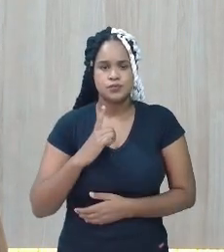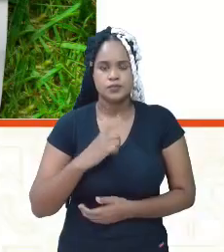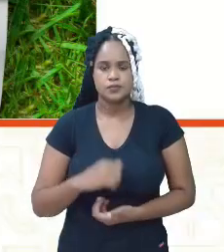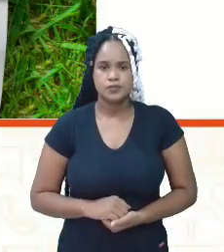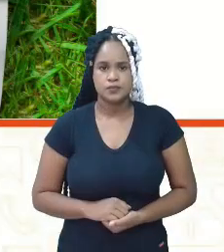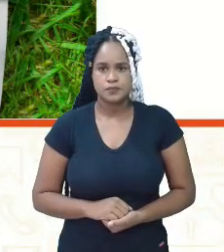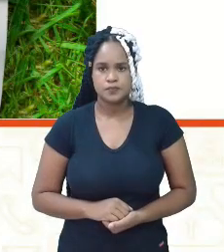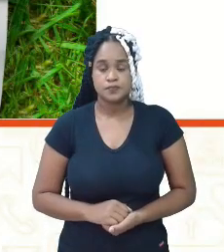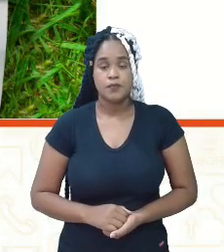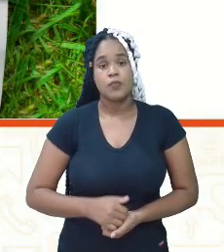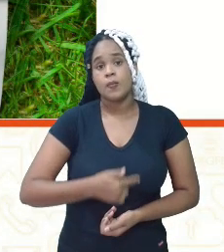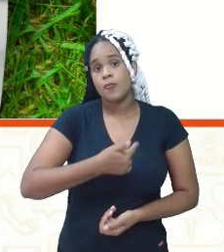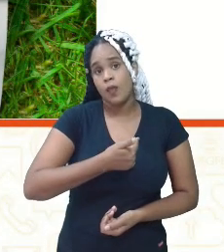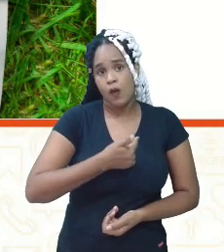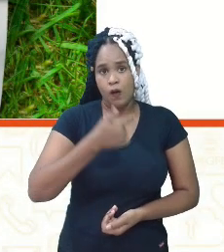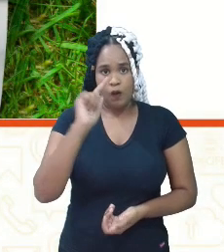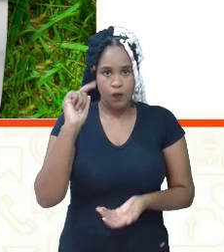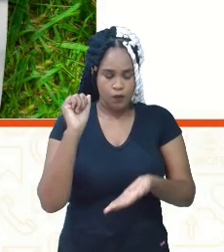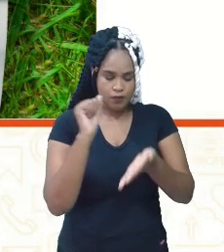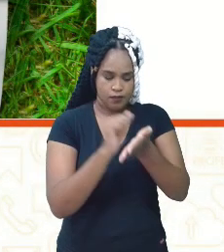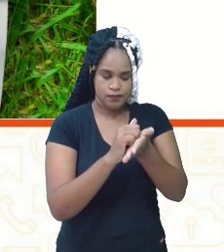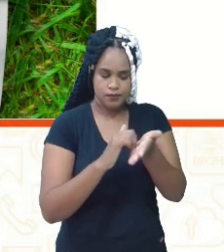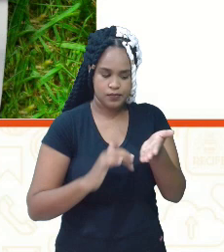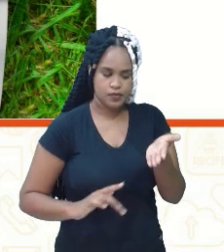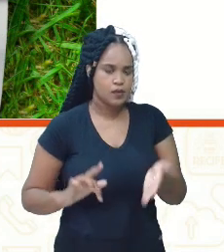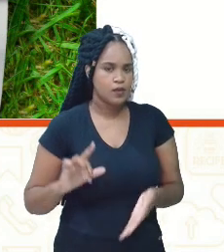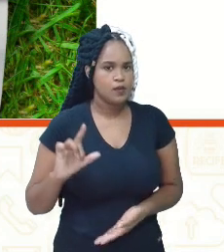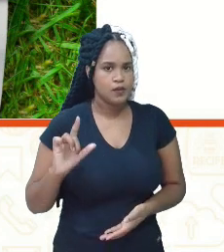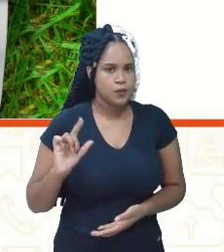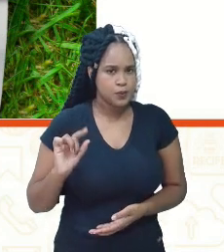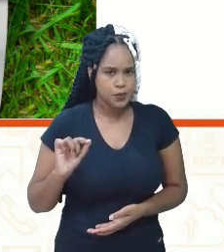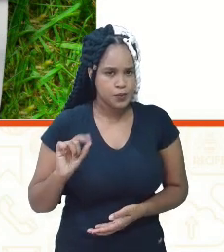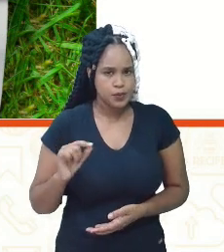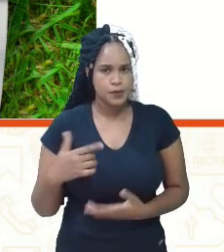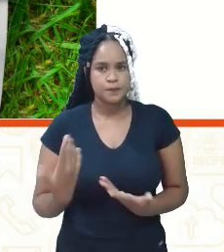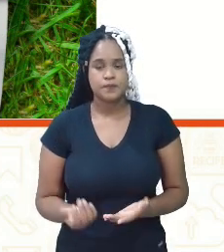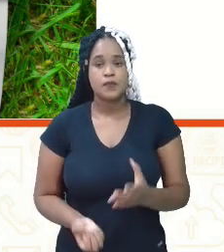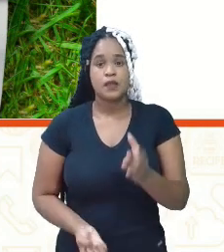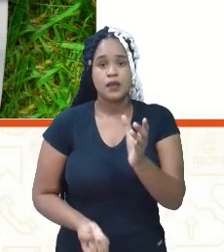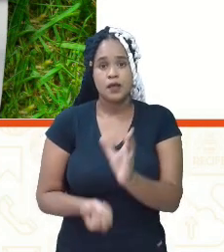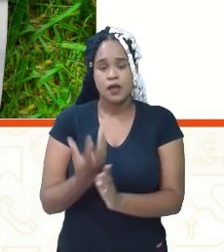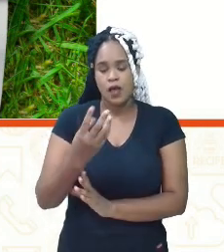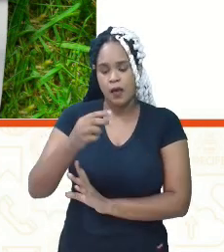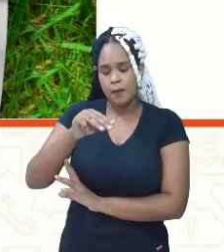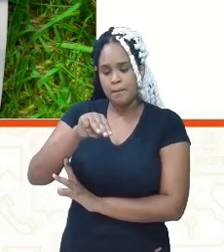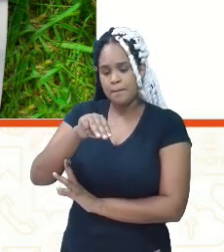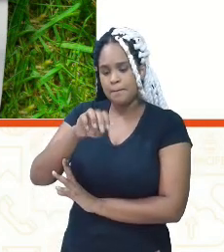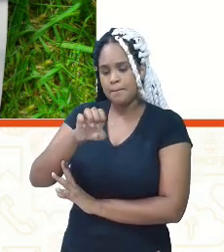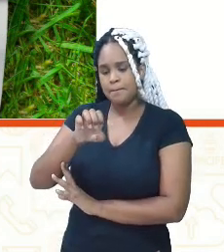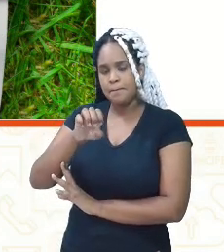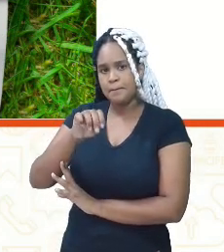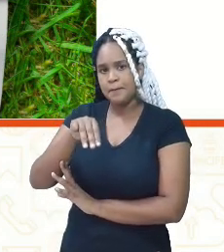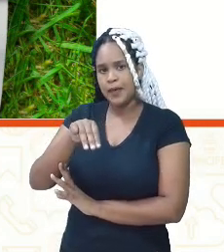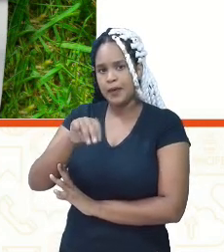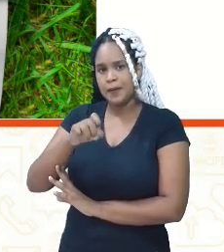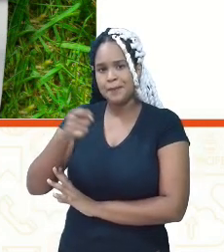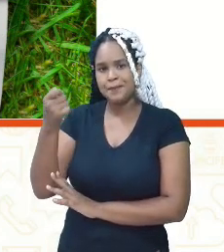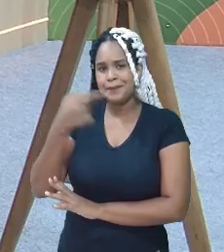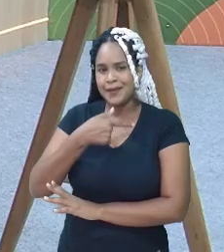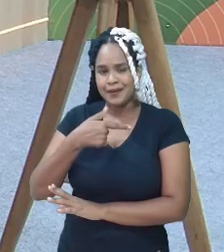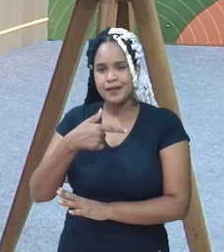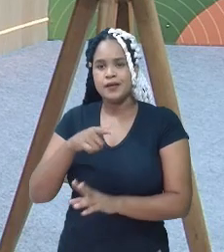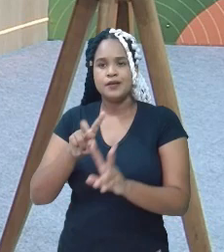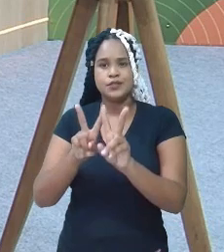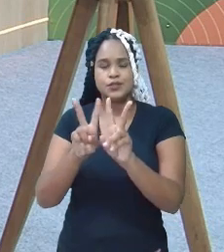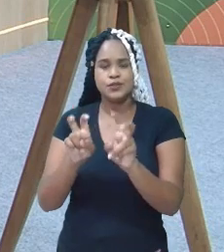Outra atividade também que pode ser criada é criar um meme sobre algum assunto que está na mídia, ou